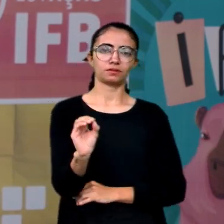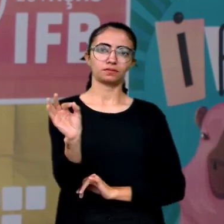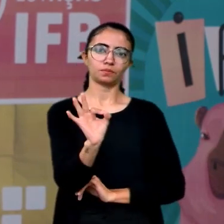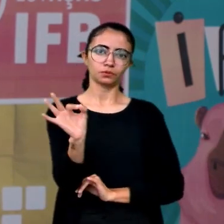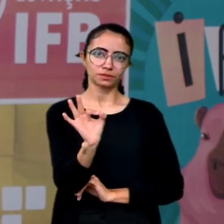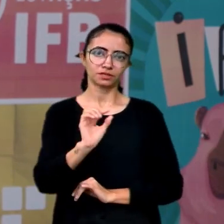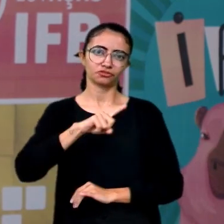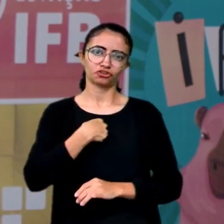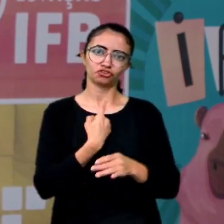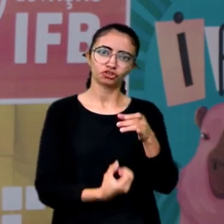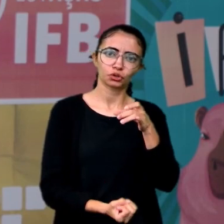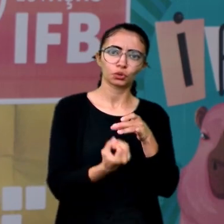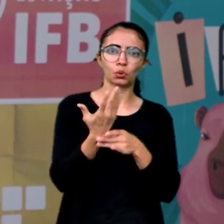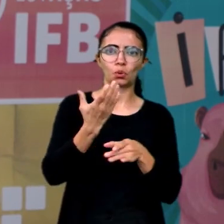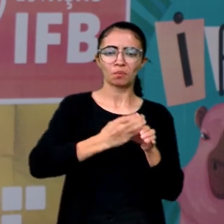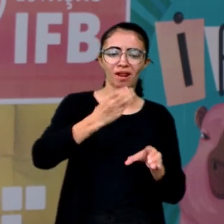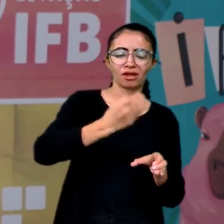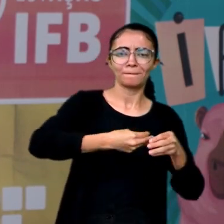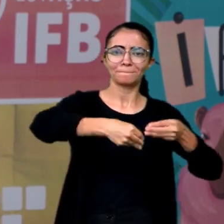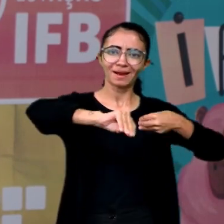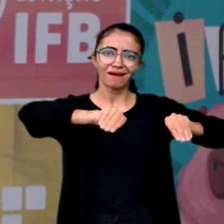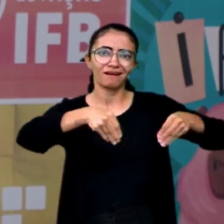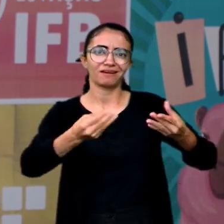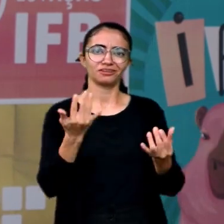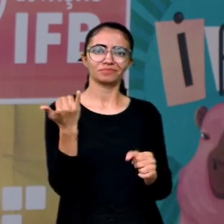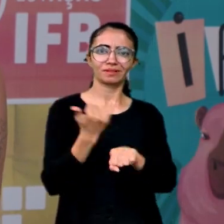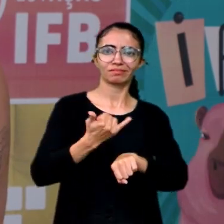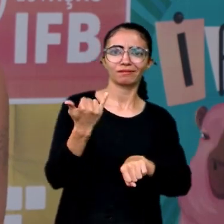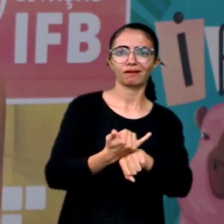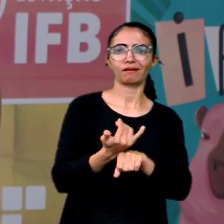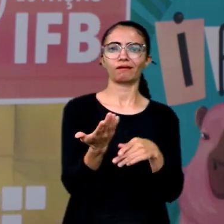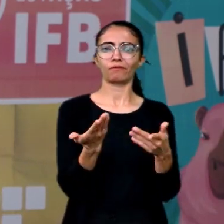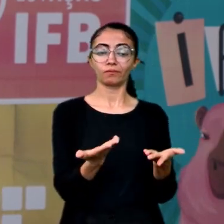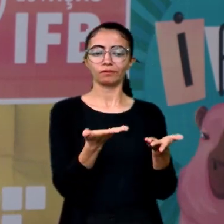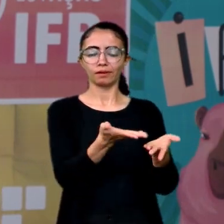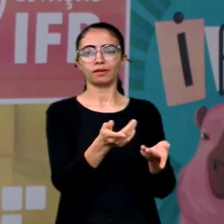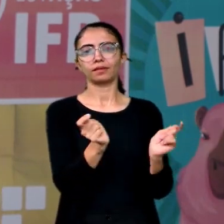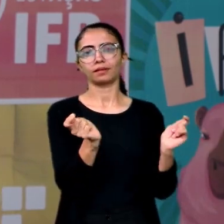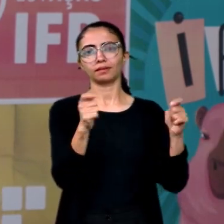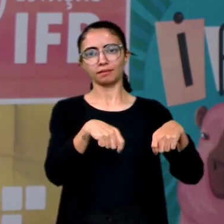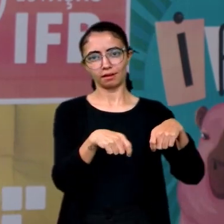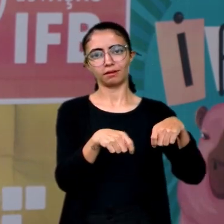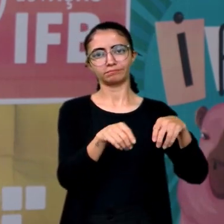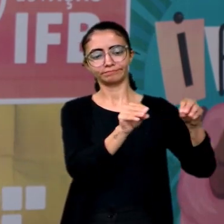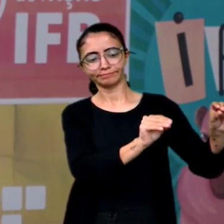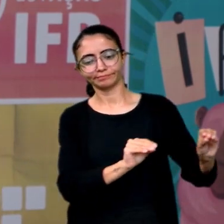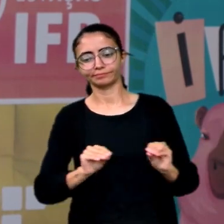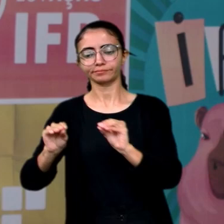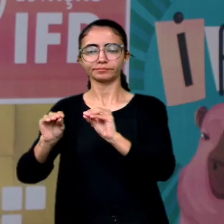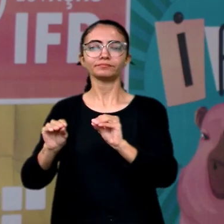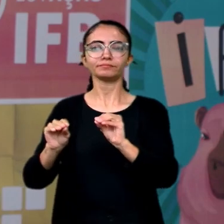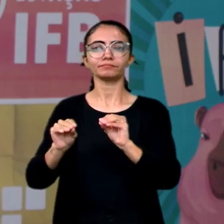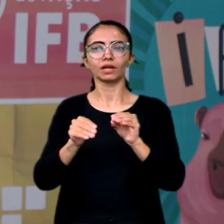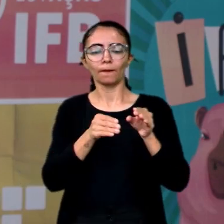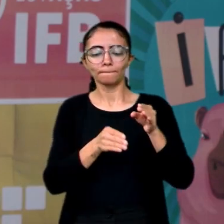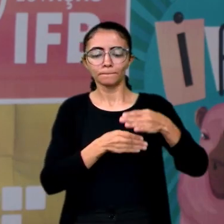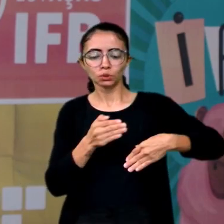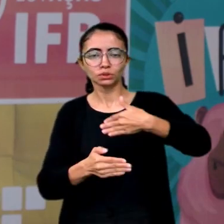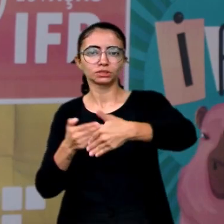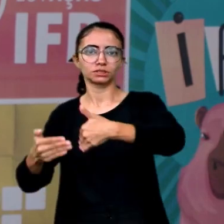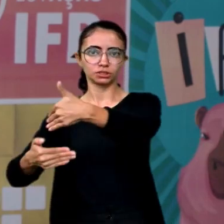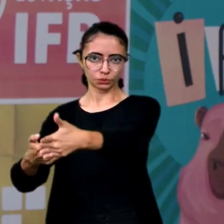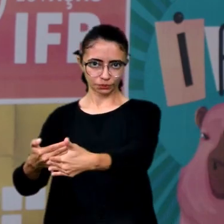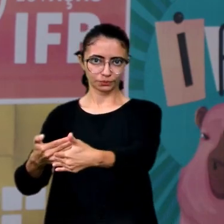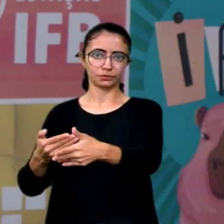de embalagens plásticas, de metal, sejam encaminhados para o ciclo produtivo, ou seja, voltem a ser outra